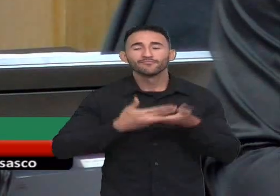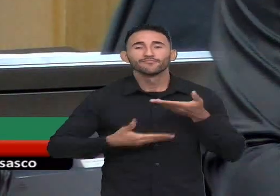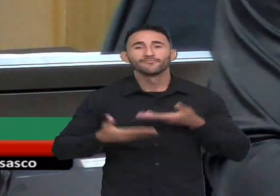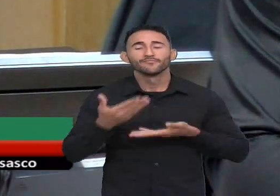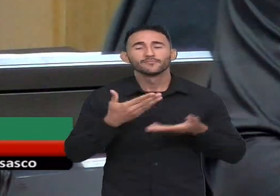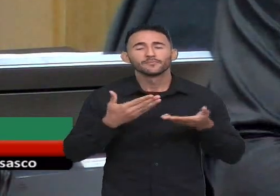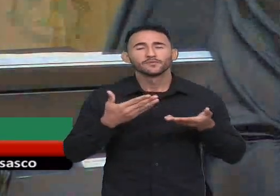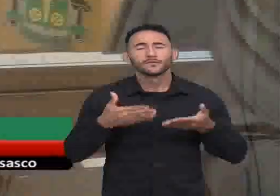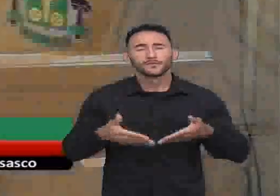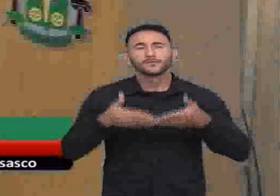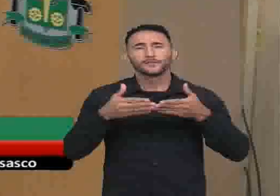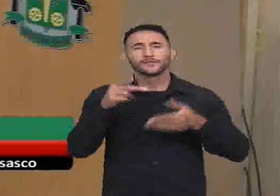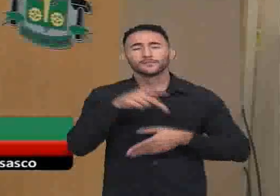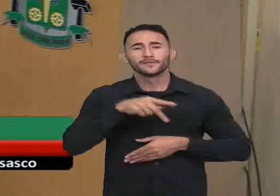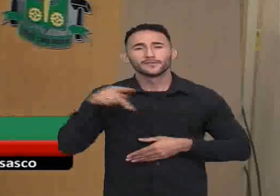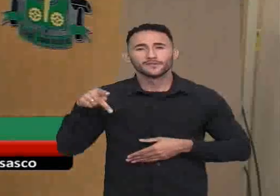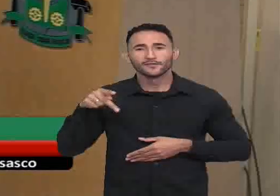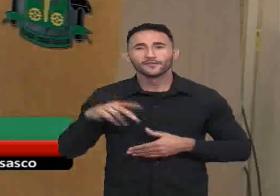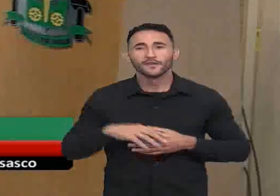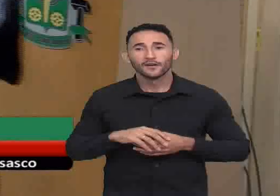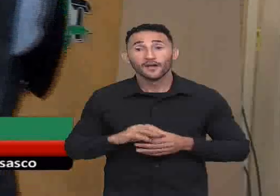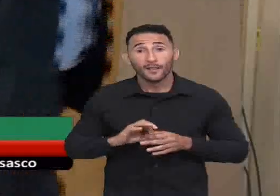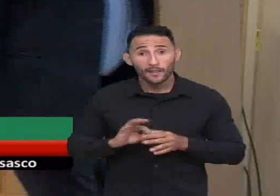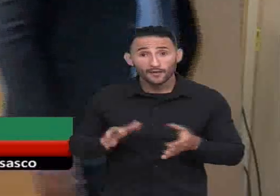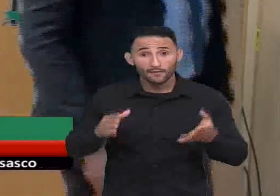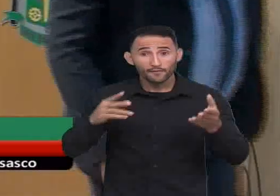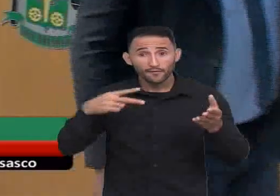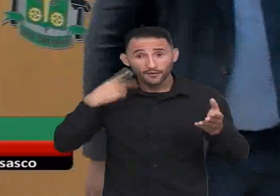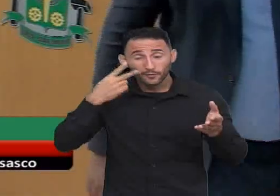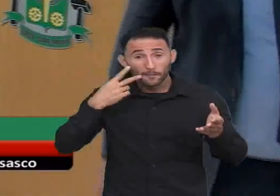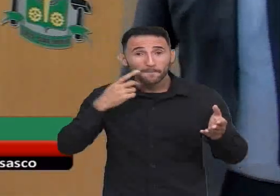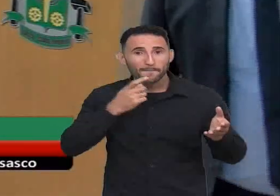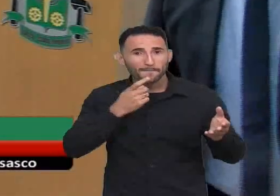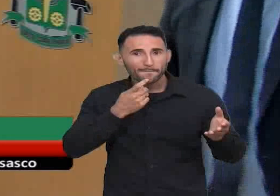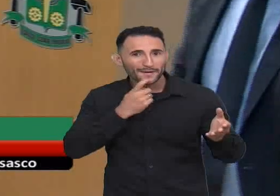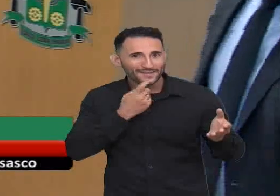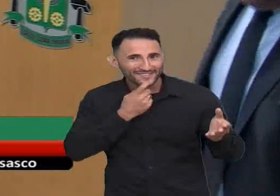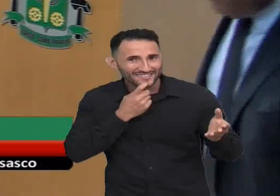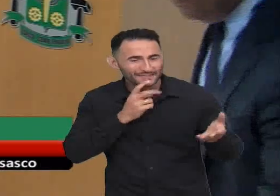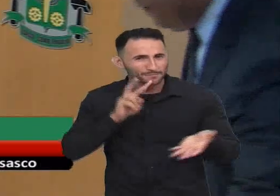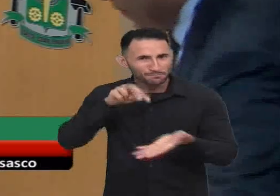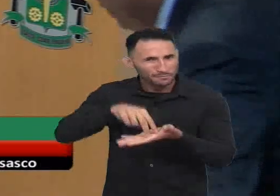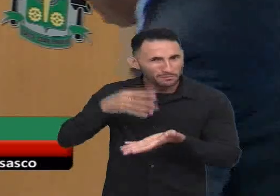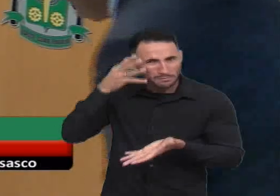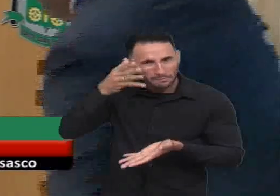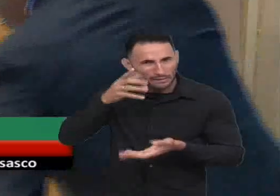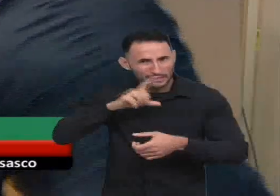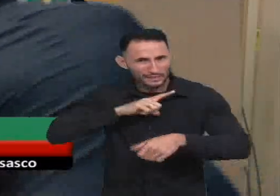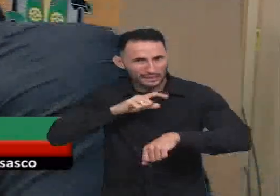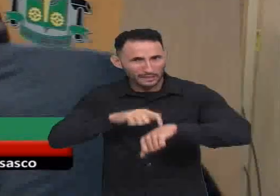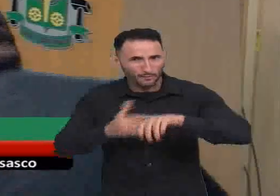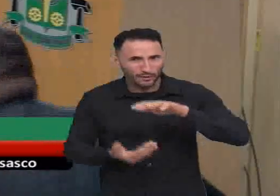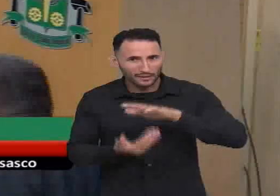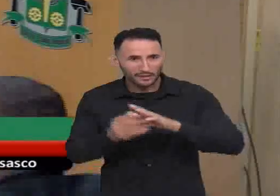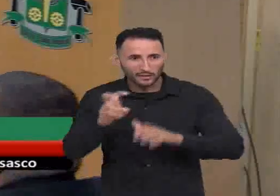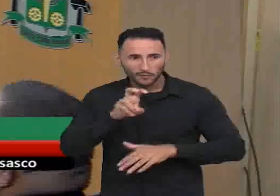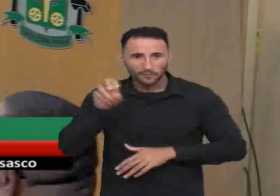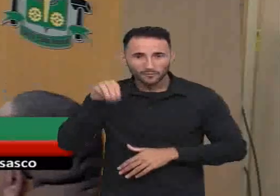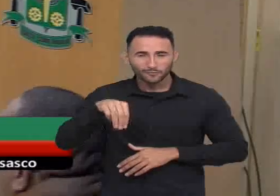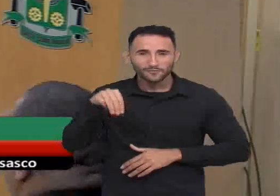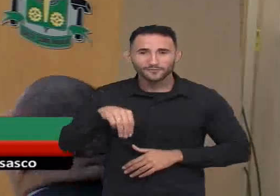2023. Questão de ordem, presidente. Questão de ordem, novo vereador Batista Comunidade. Para discutir, Vossa Excelência dispõe de 5 minutos.